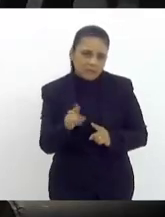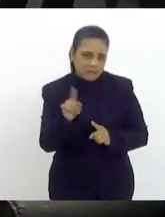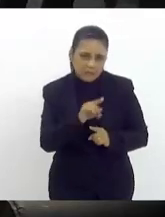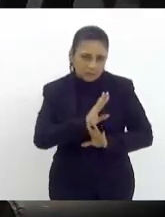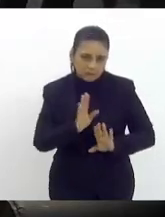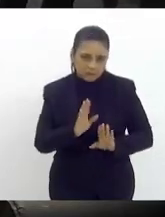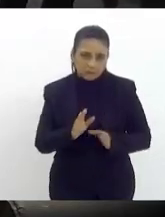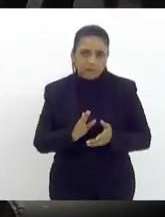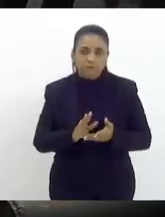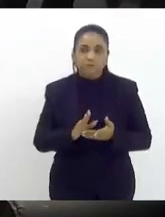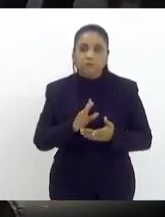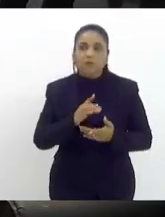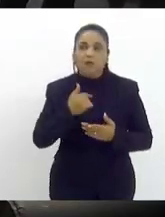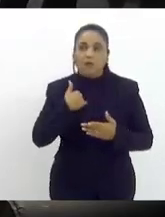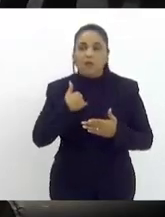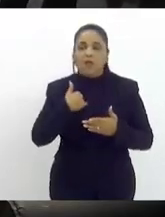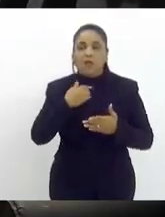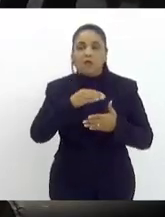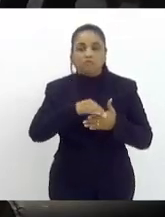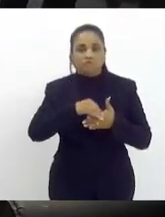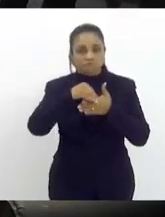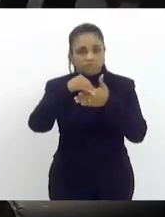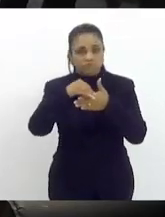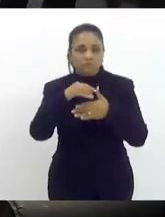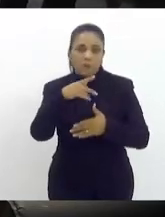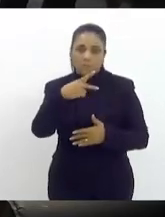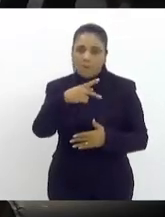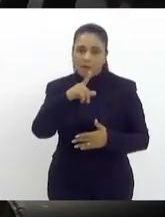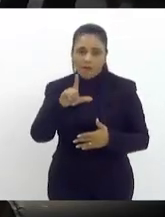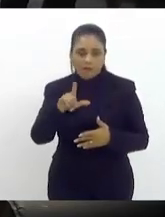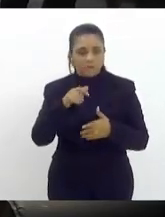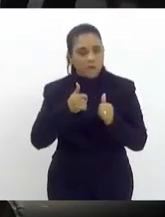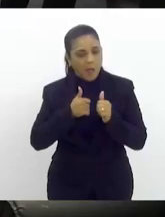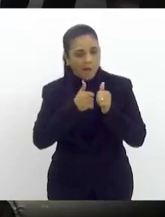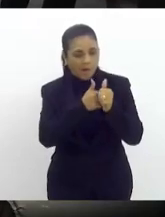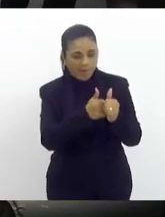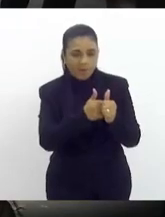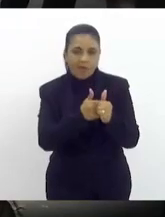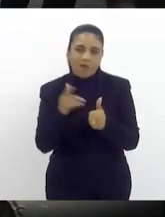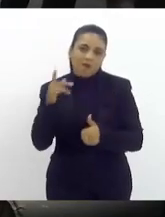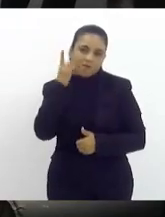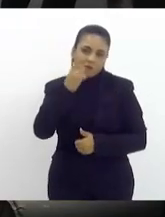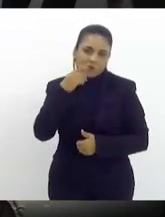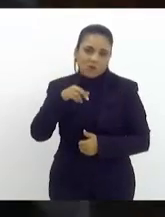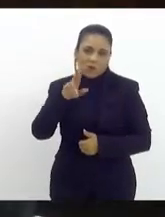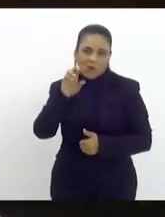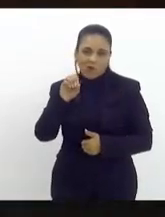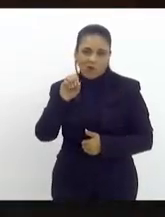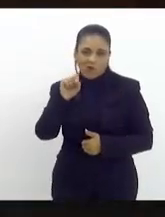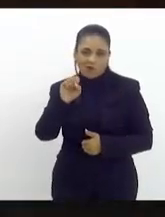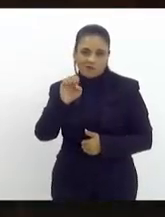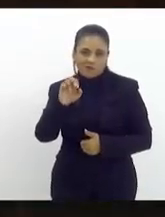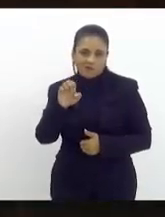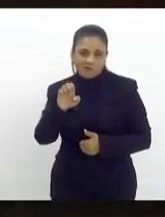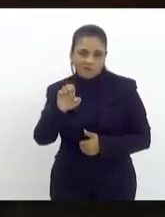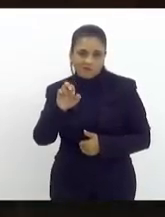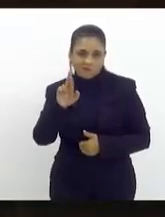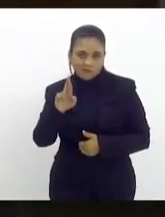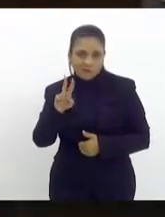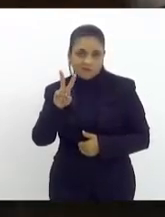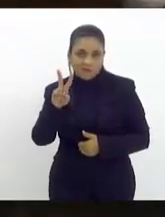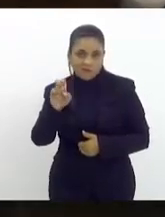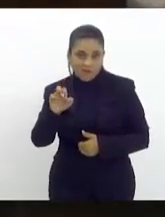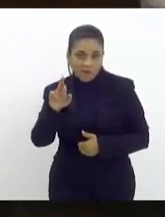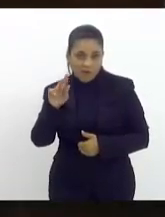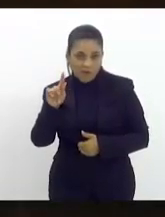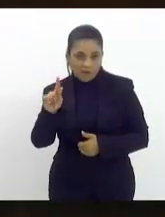Também, deputado, pela liderança do PL, acompanhar o nosso amigo aqui, Rosenberg Reis, e propor à mesa diretora que nós possamos fazer